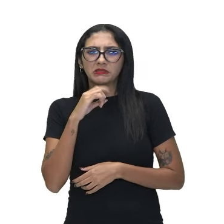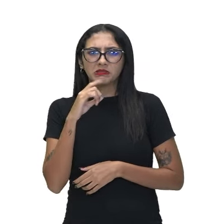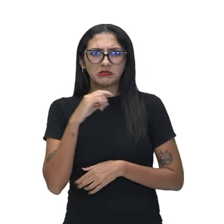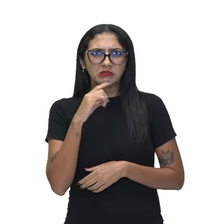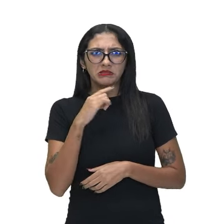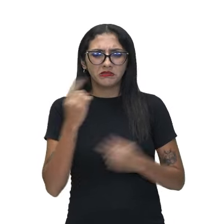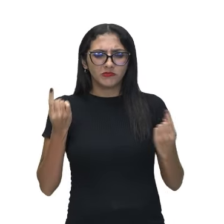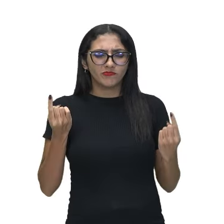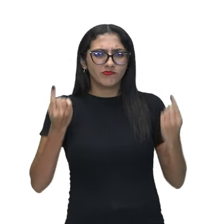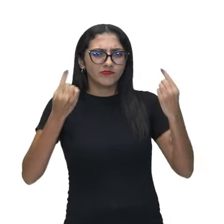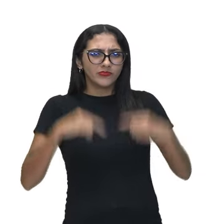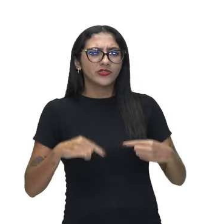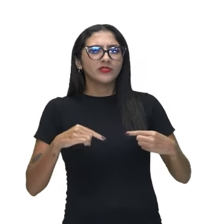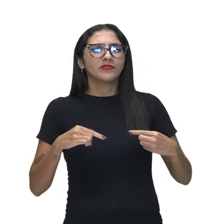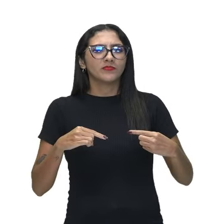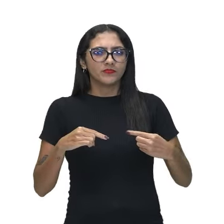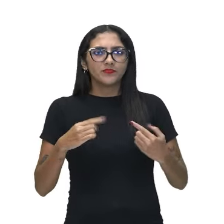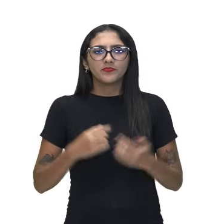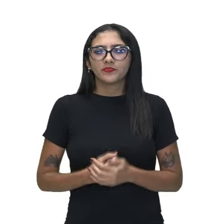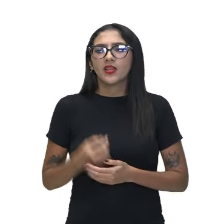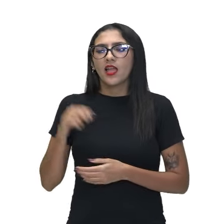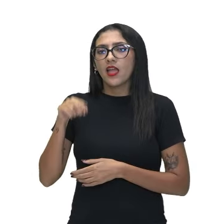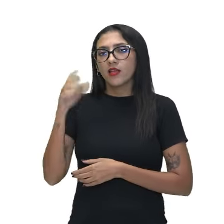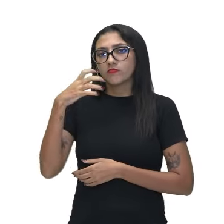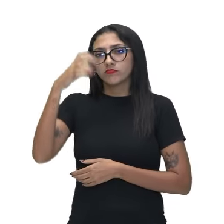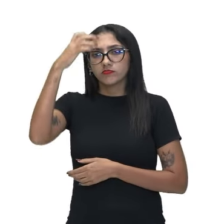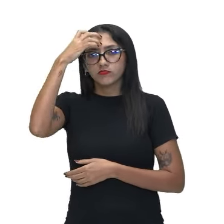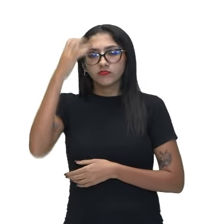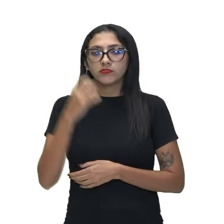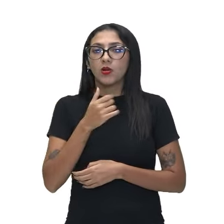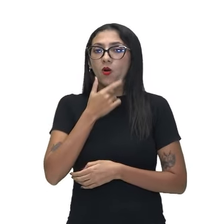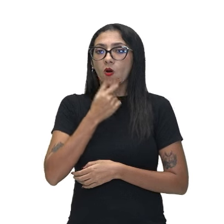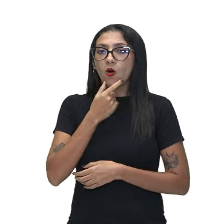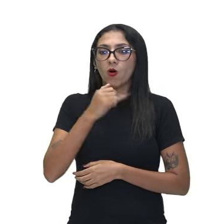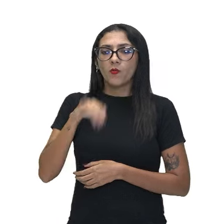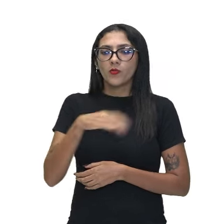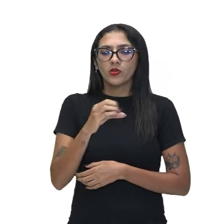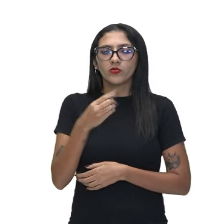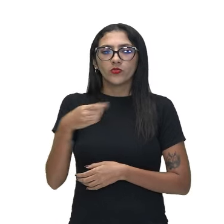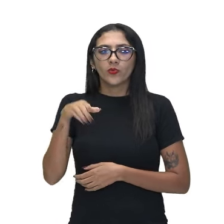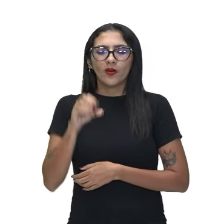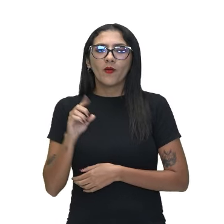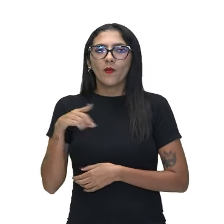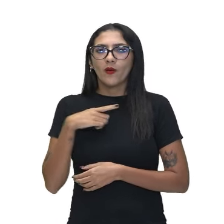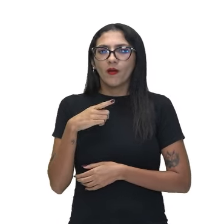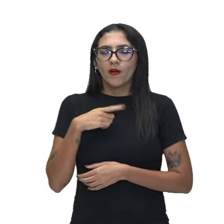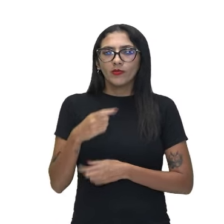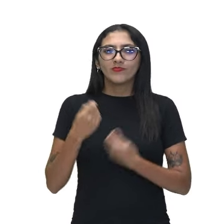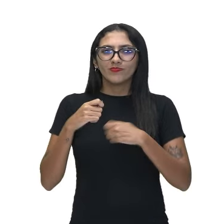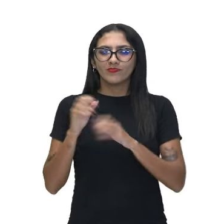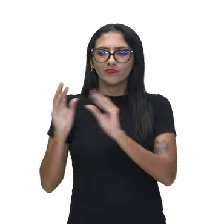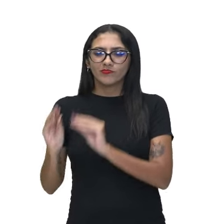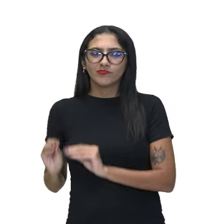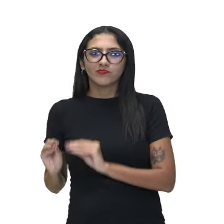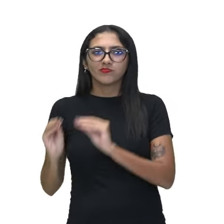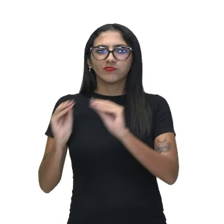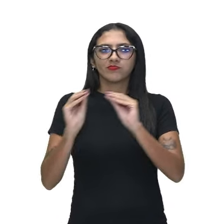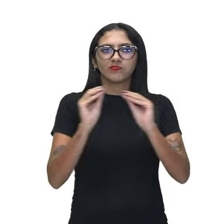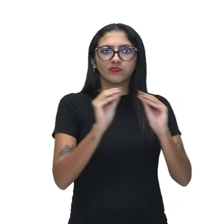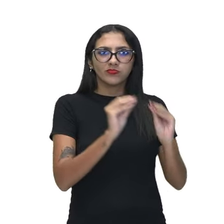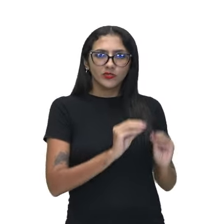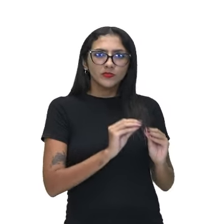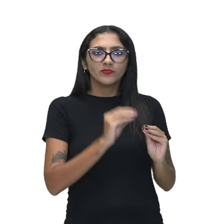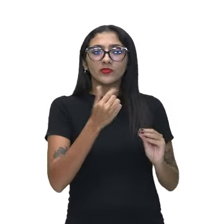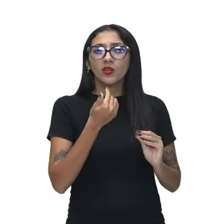os franceses, o príncipe regente de Portugal, Dom João, resolveu transferir a corte portuguesa para sua mais